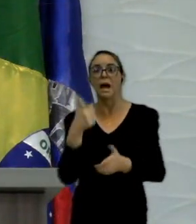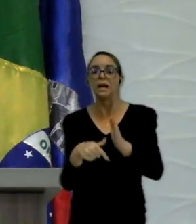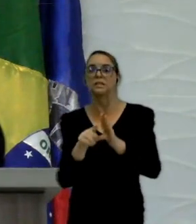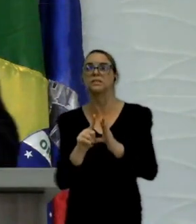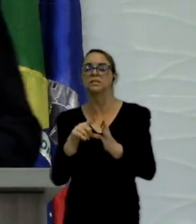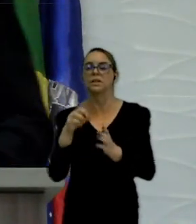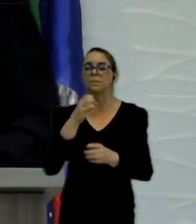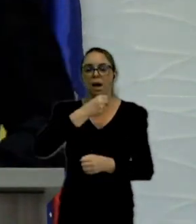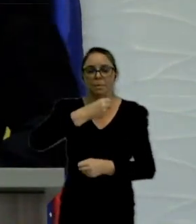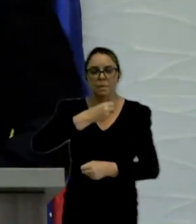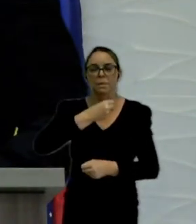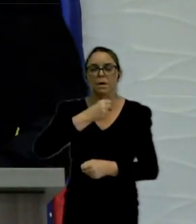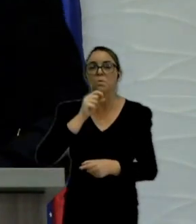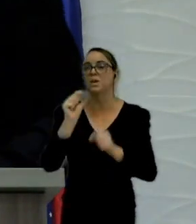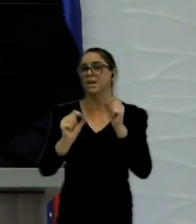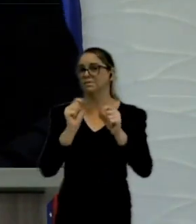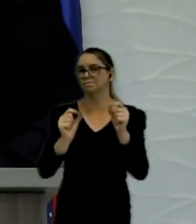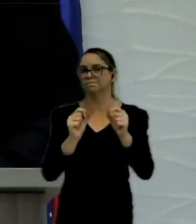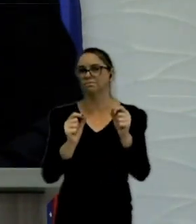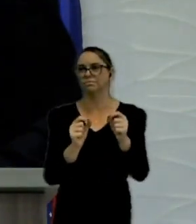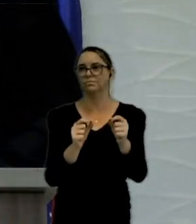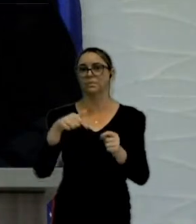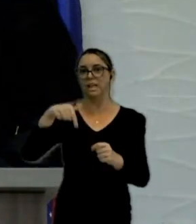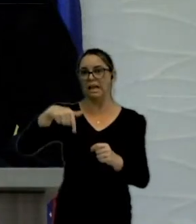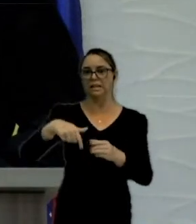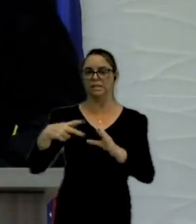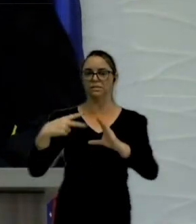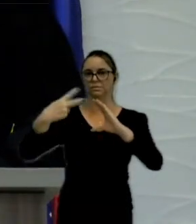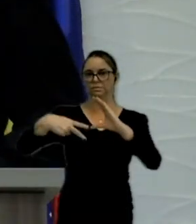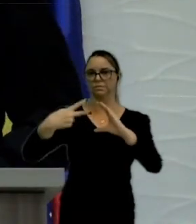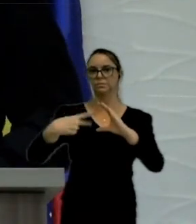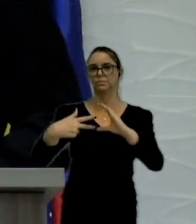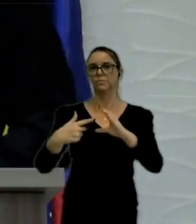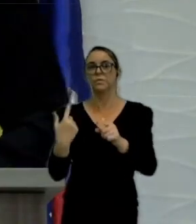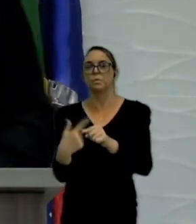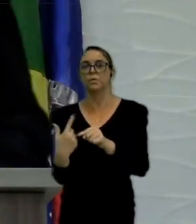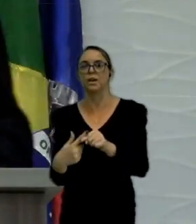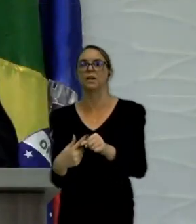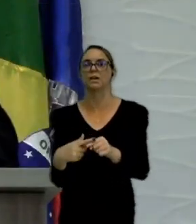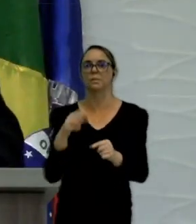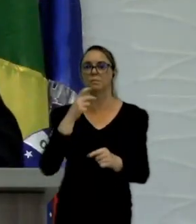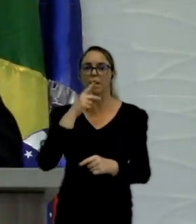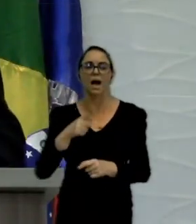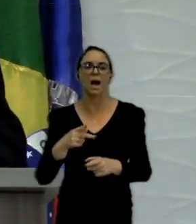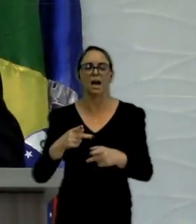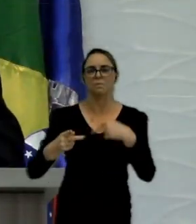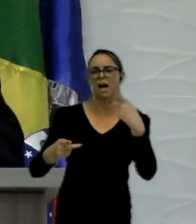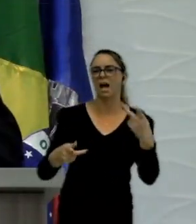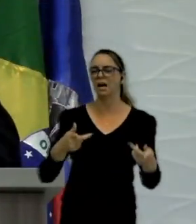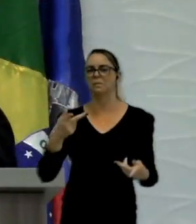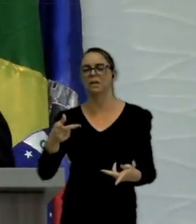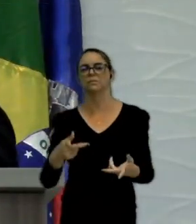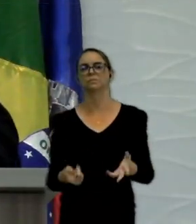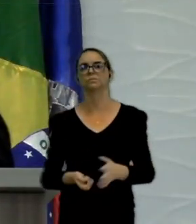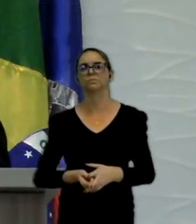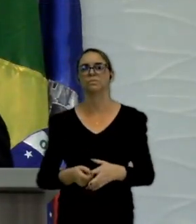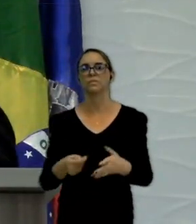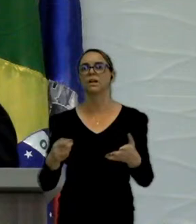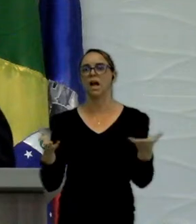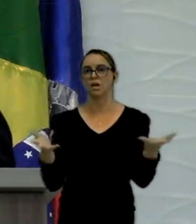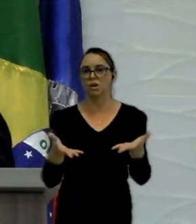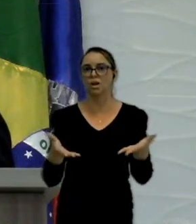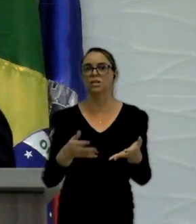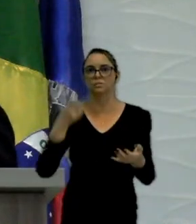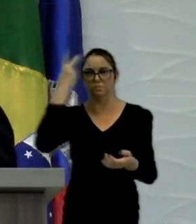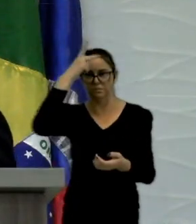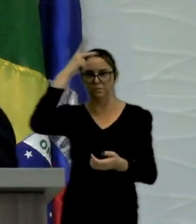Essa casa está sendo levando o nome de chacota por conta dos palavrões que saem daqui. E agora vem o vereador Pachequinho também